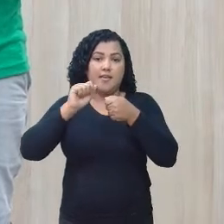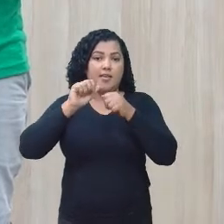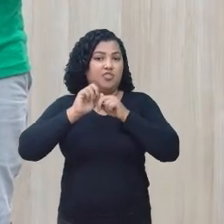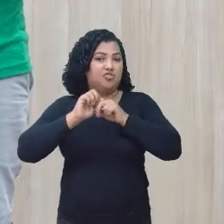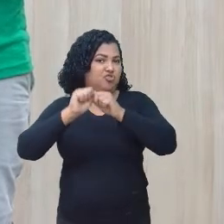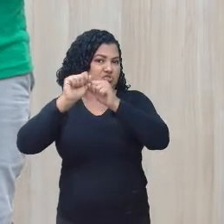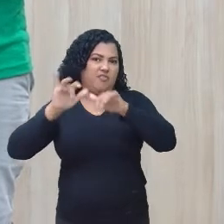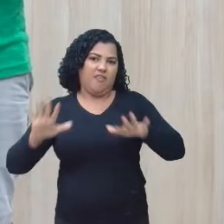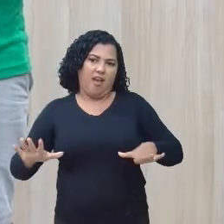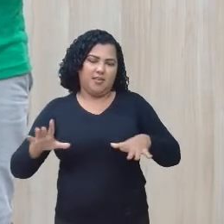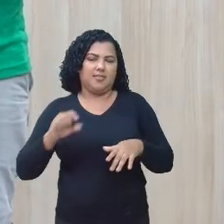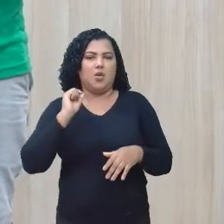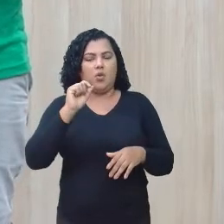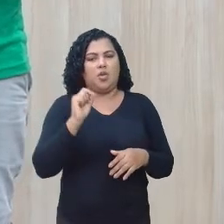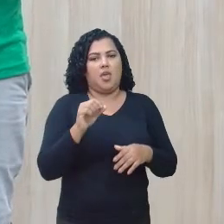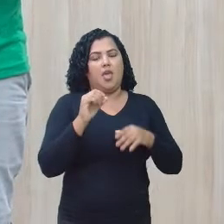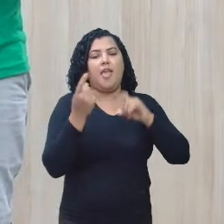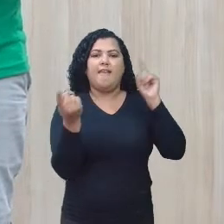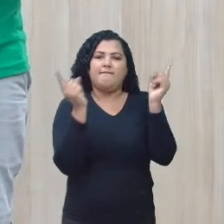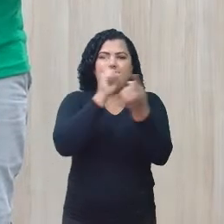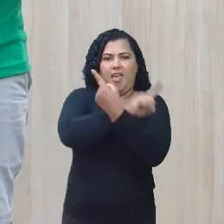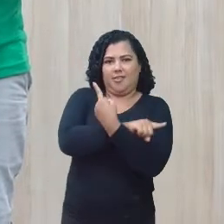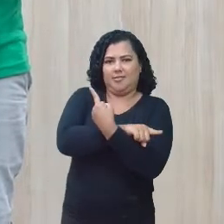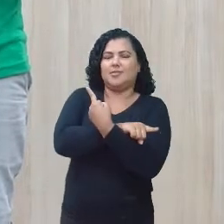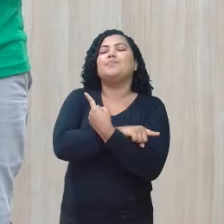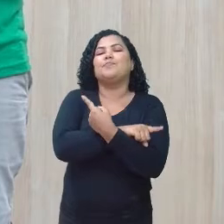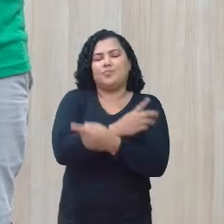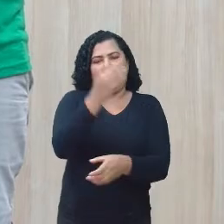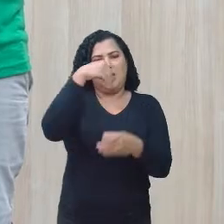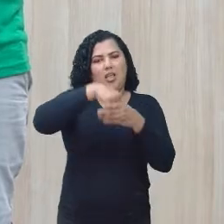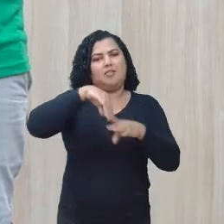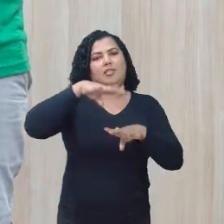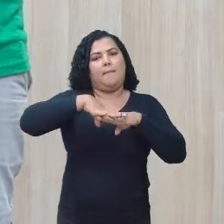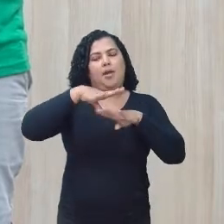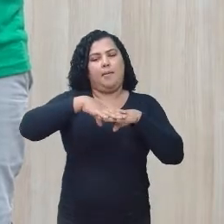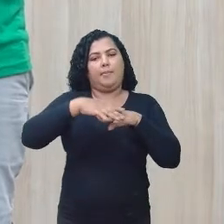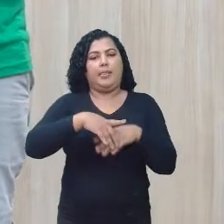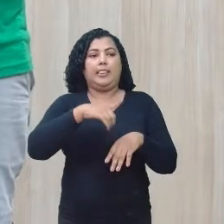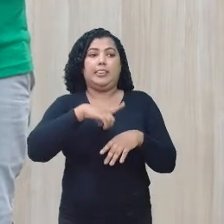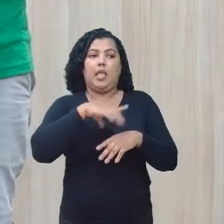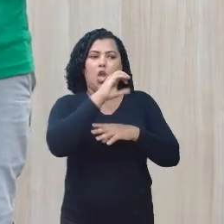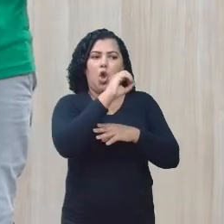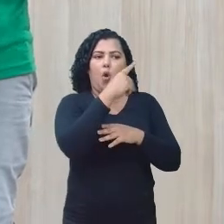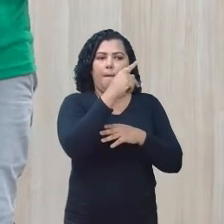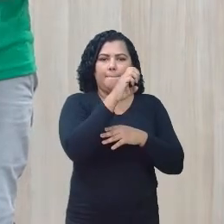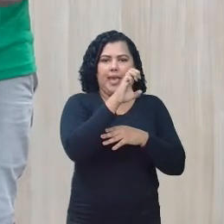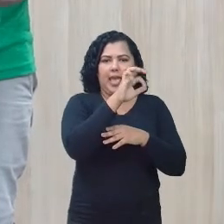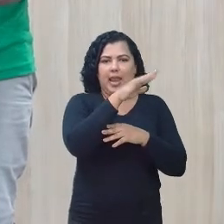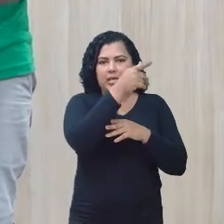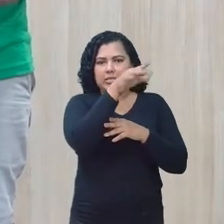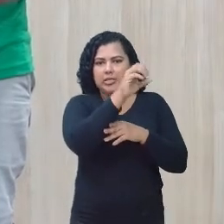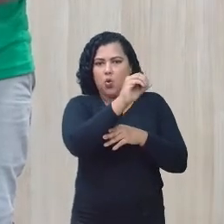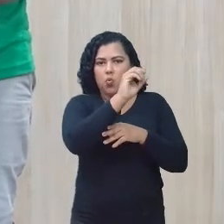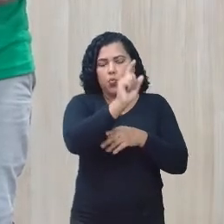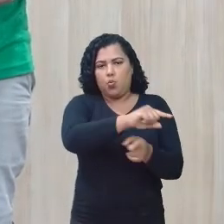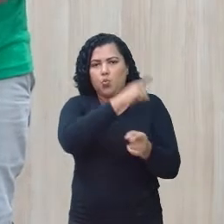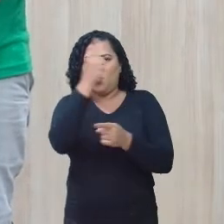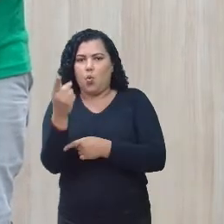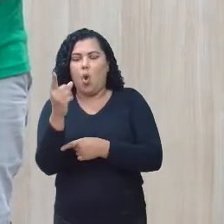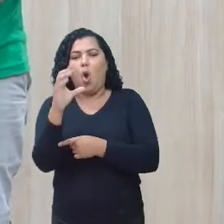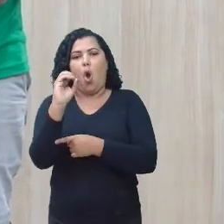chamadas operações inversas. Na matemática, só existe uma operação se existir a sua inversa. A gente